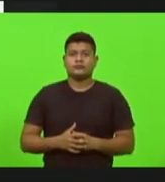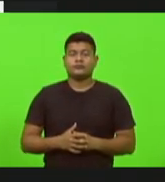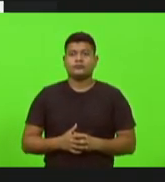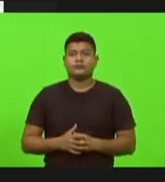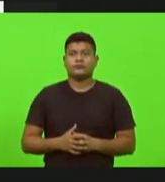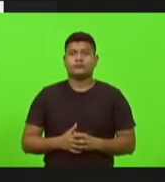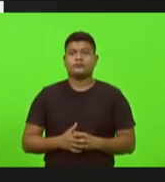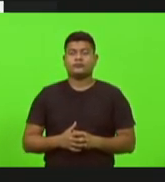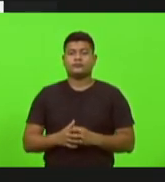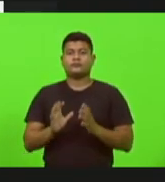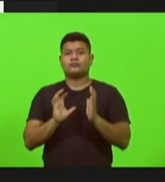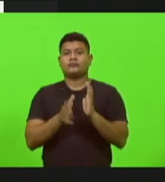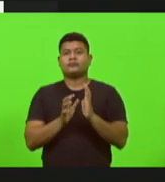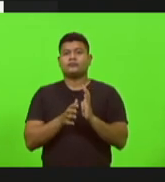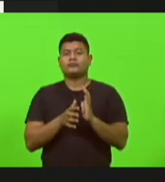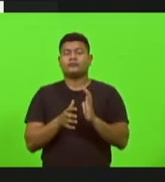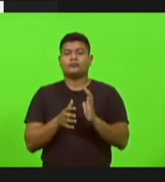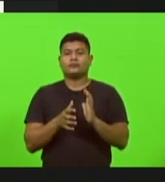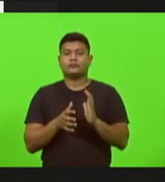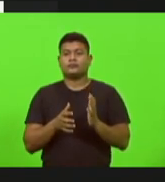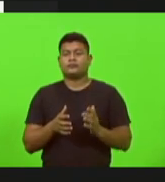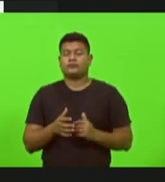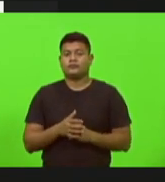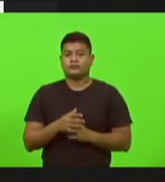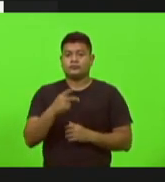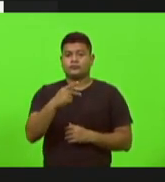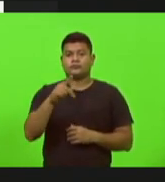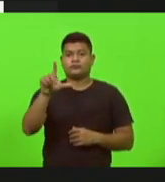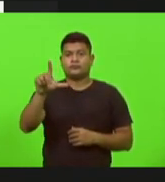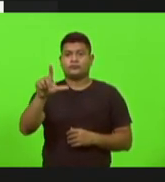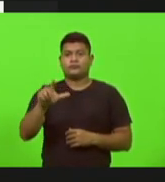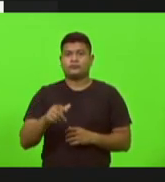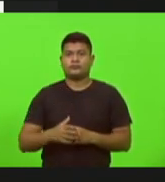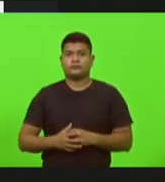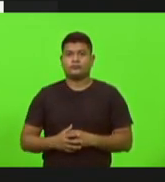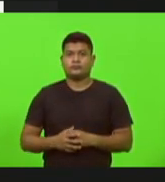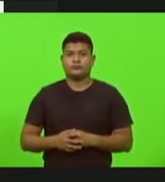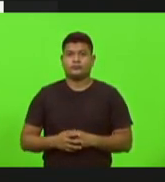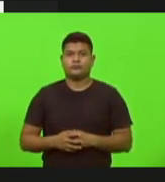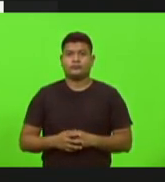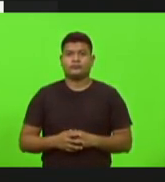Quinto horário, pertence ao PL.